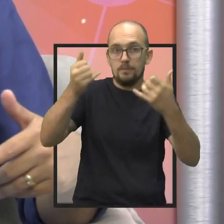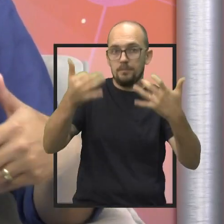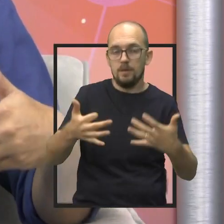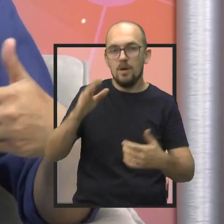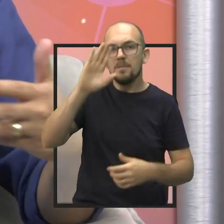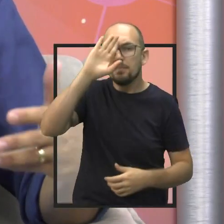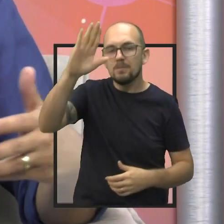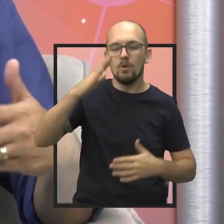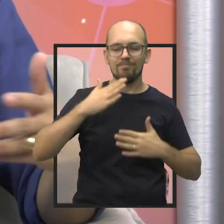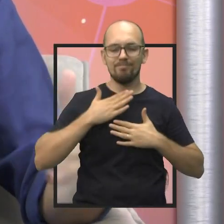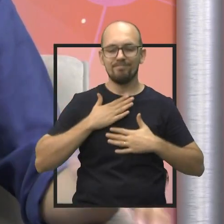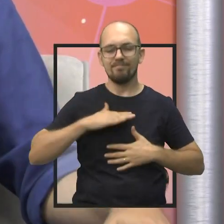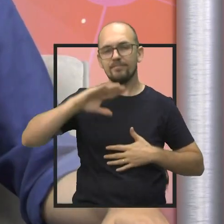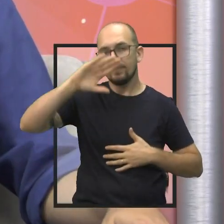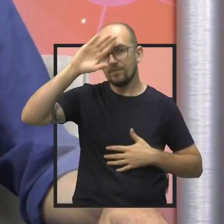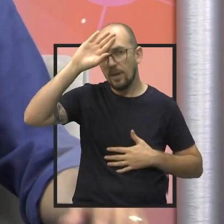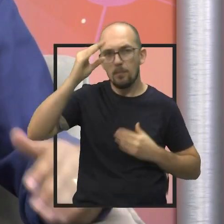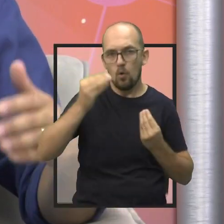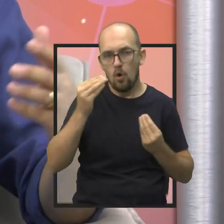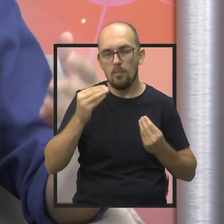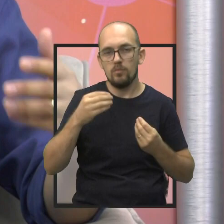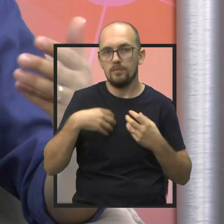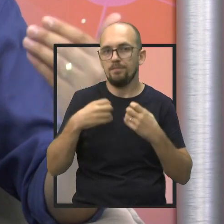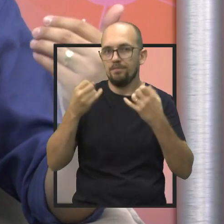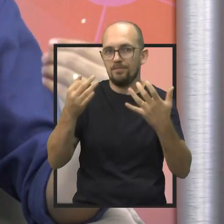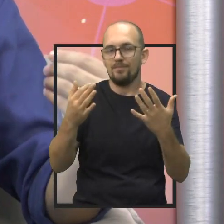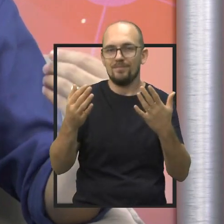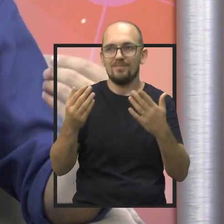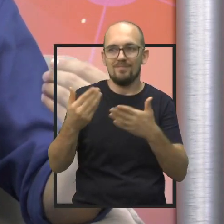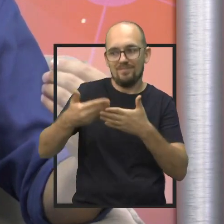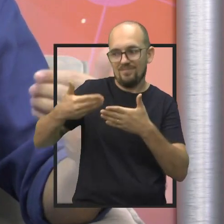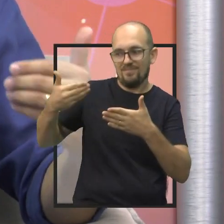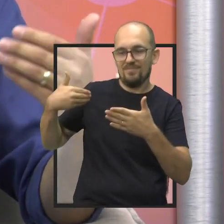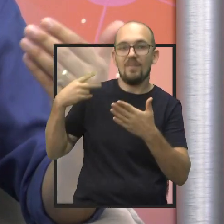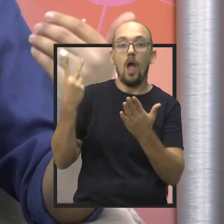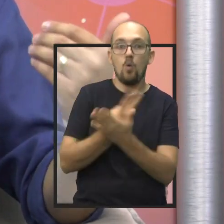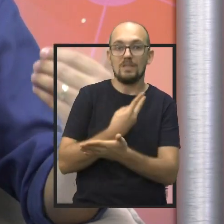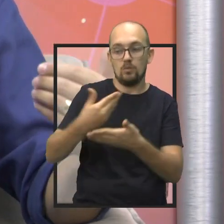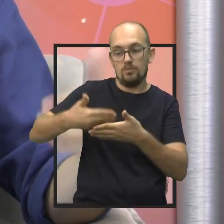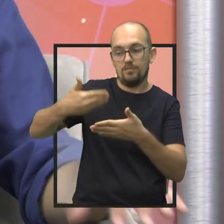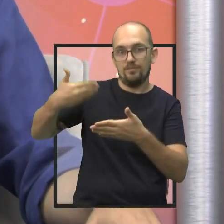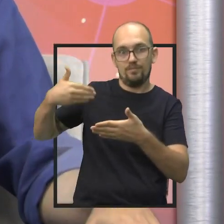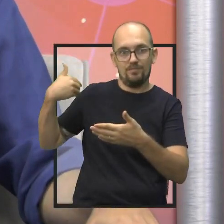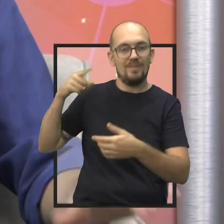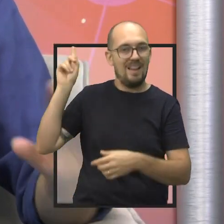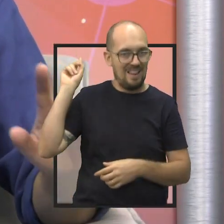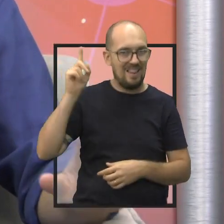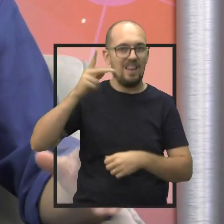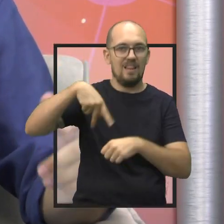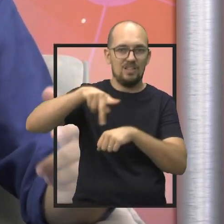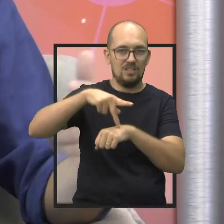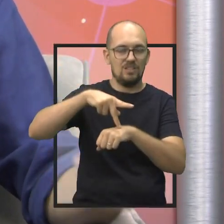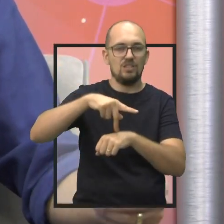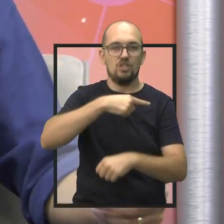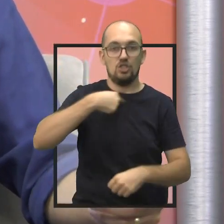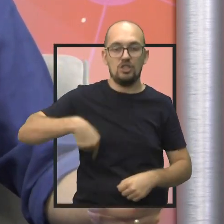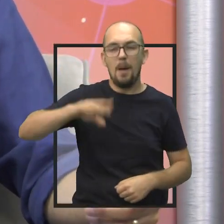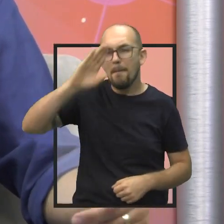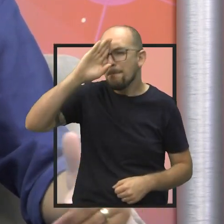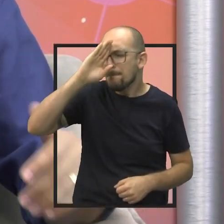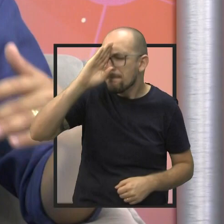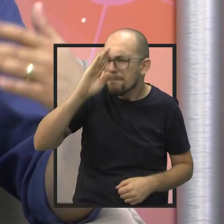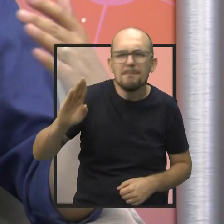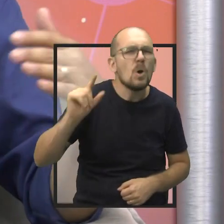isso é visto fazendo uma análise retrospectiva dos casos que ocorreram na China, o principal sintoma foi a